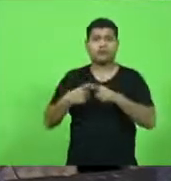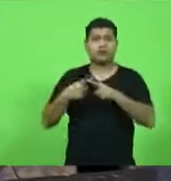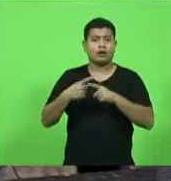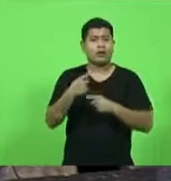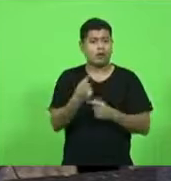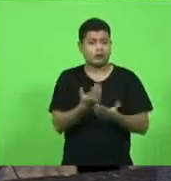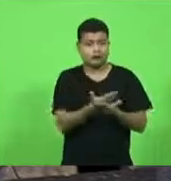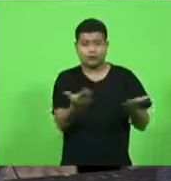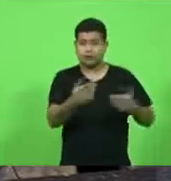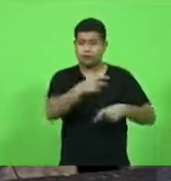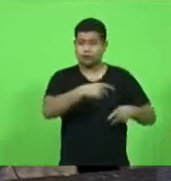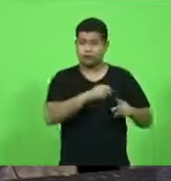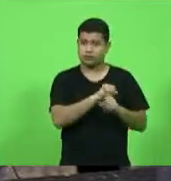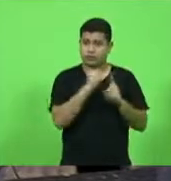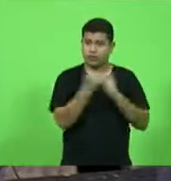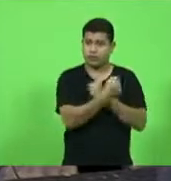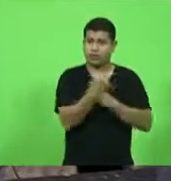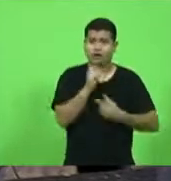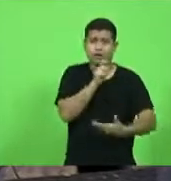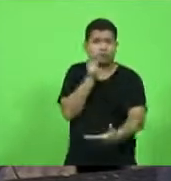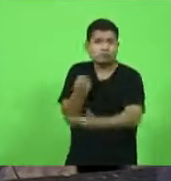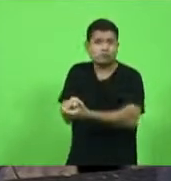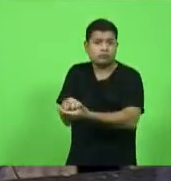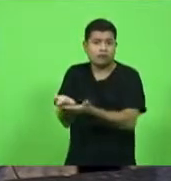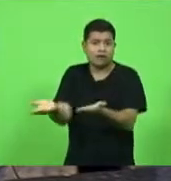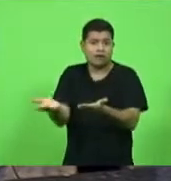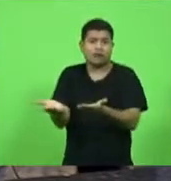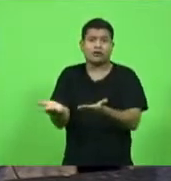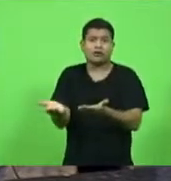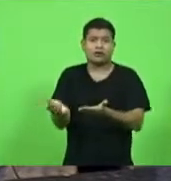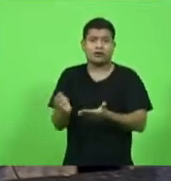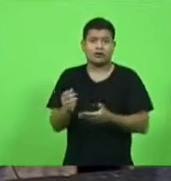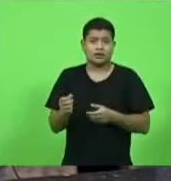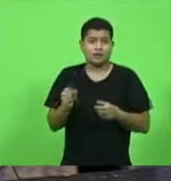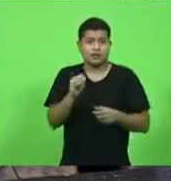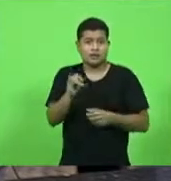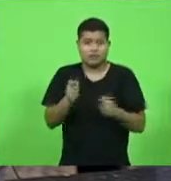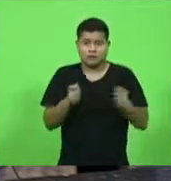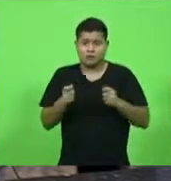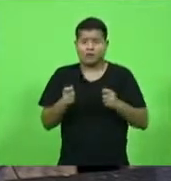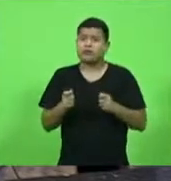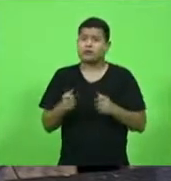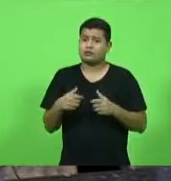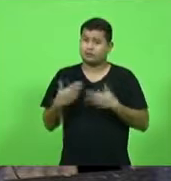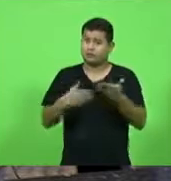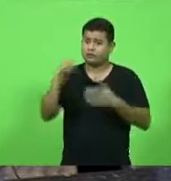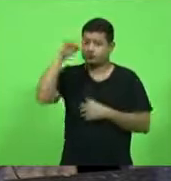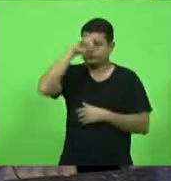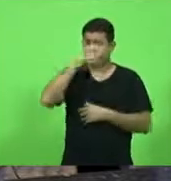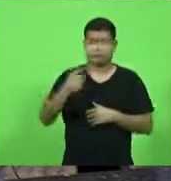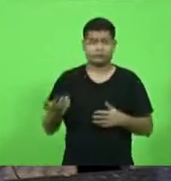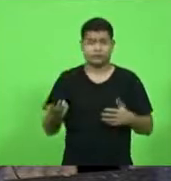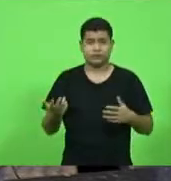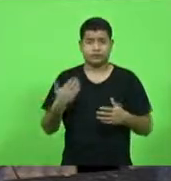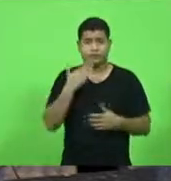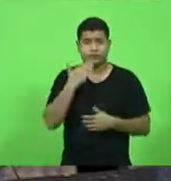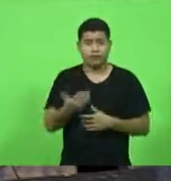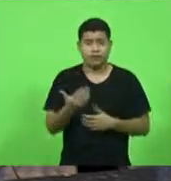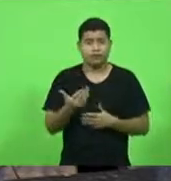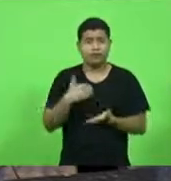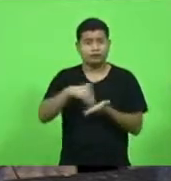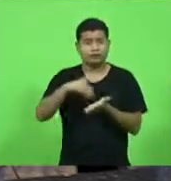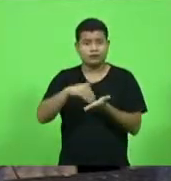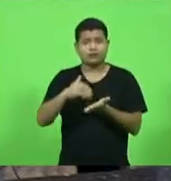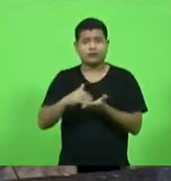catarinense, que é escasso e ainda, quando é desperdiçado, fica muito difícil. Então, por isso, eu peço que a Secretaria me encaminhe